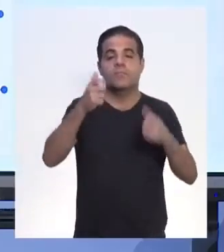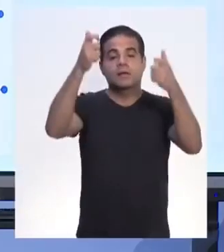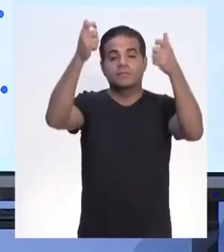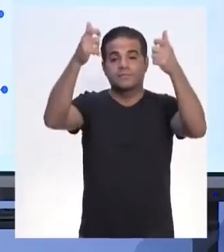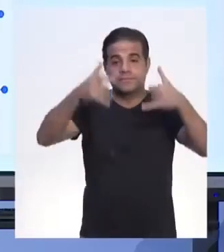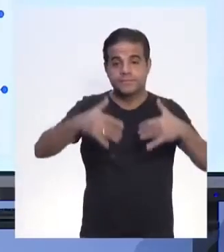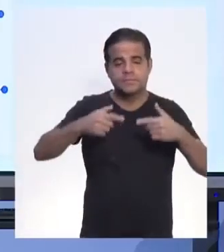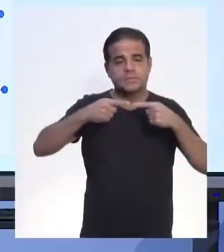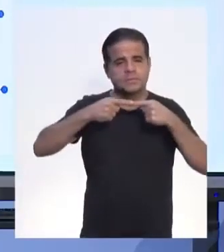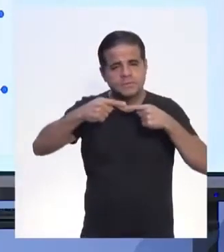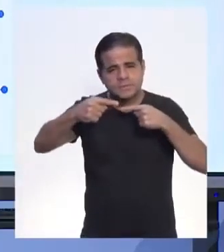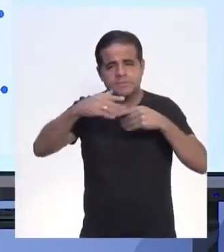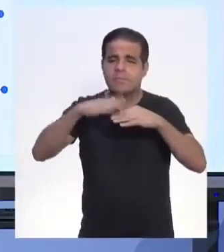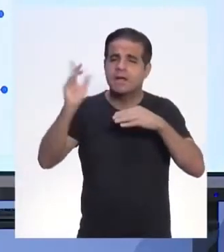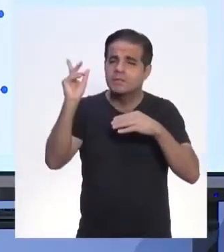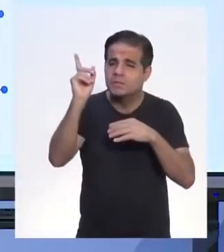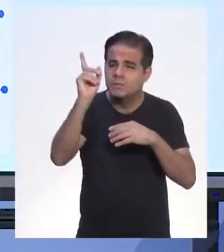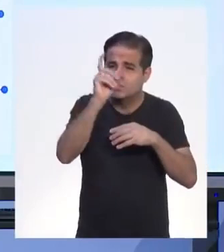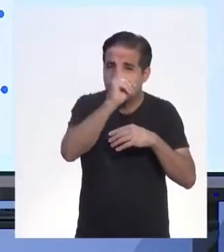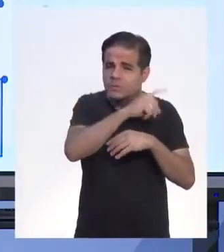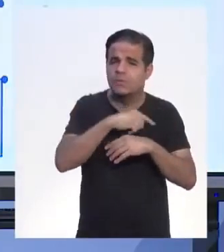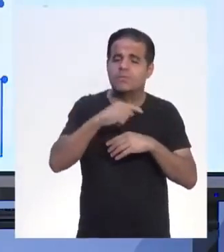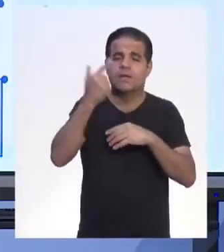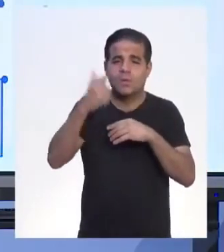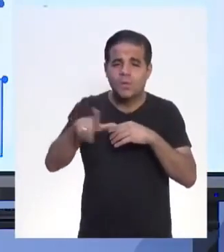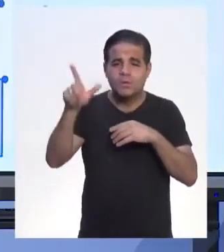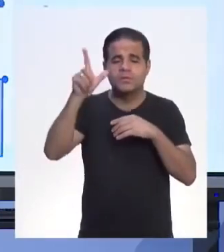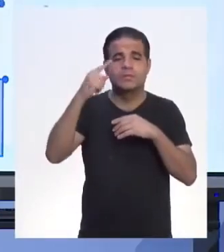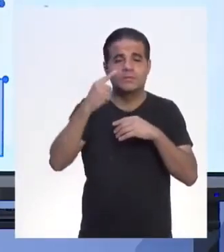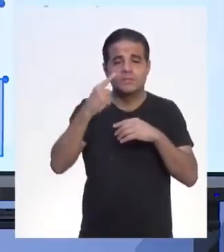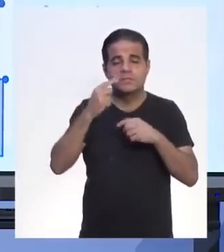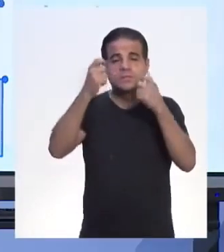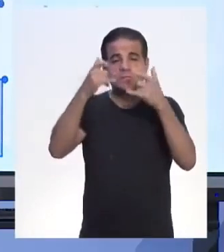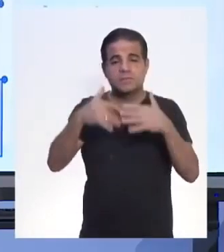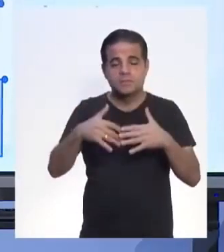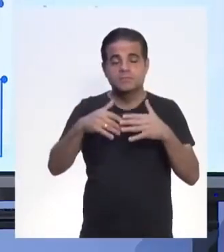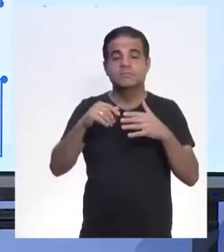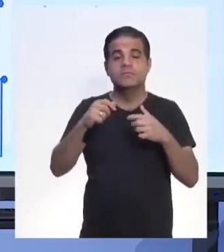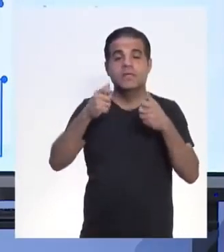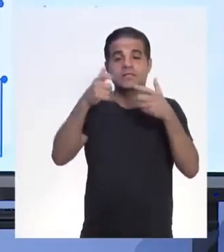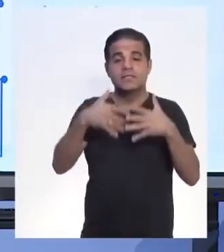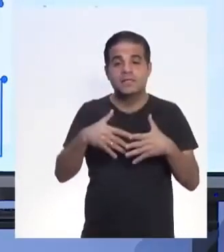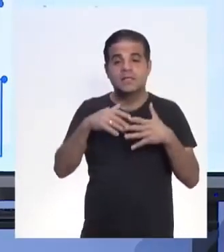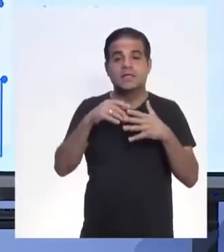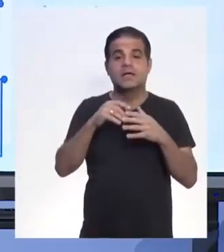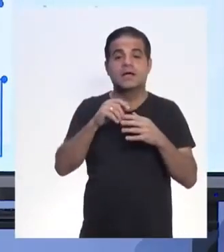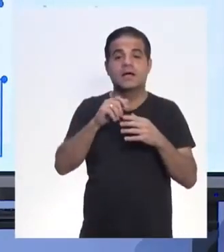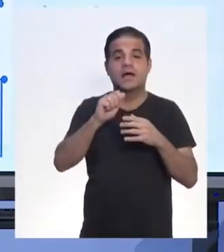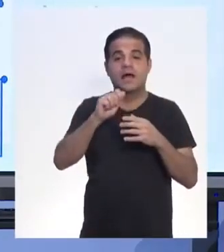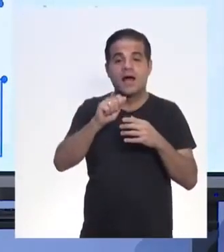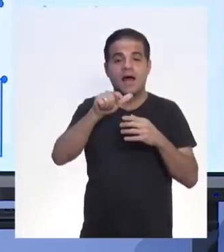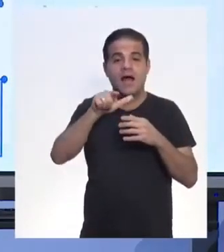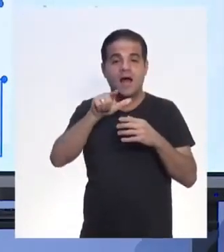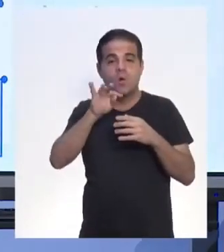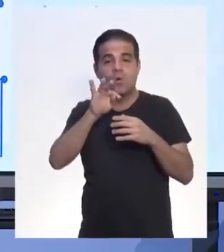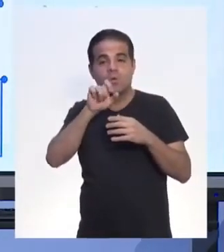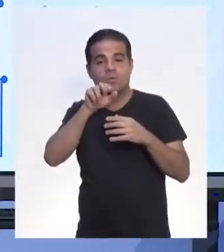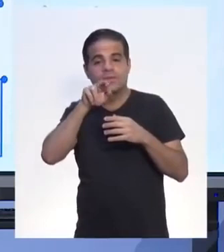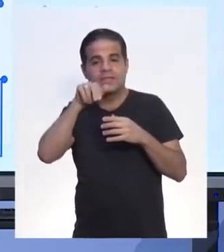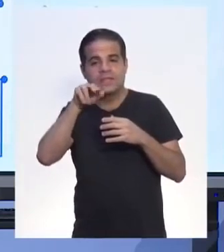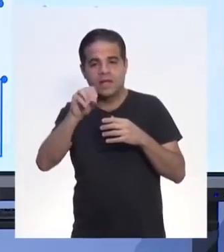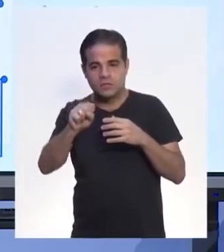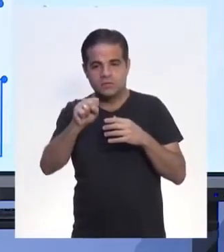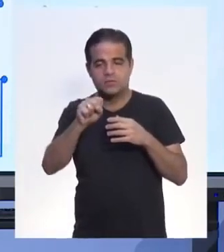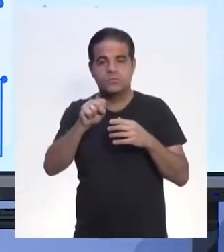vimos aí é um pouquinho mais complicada, que nós vimos ontem, que é as definições do alternos, né? Ou